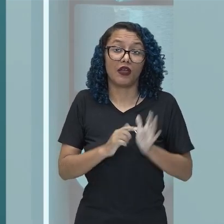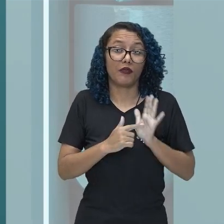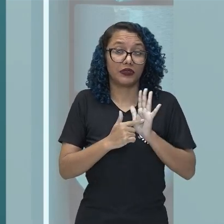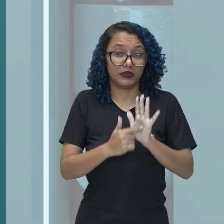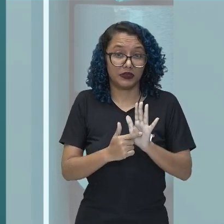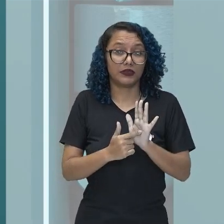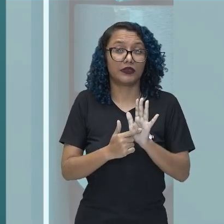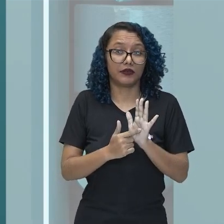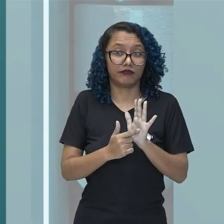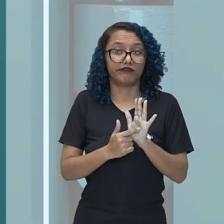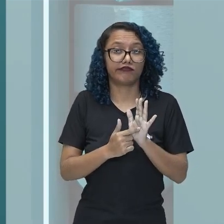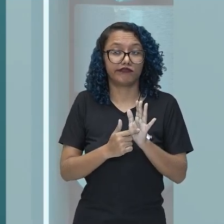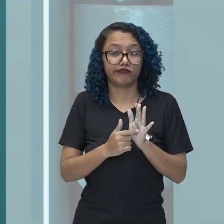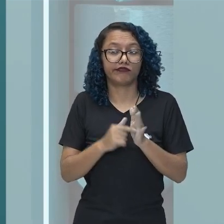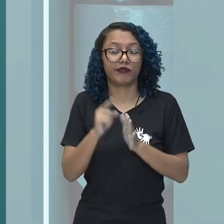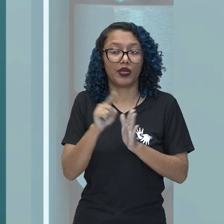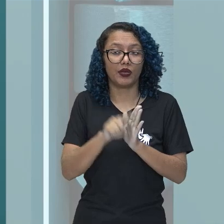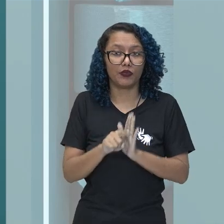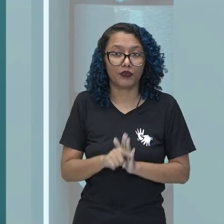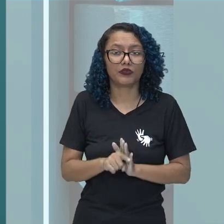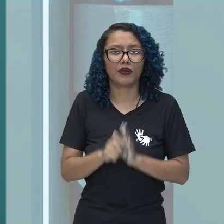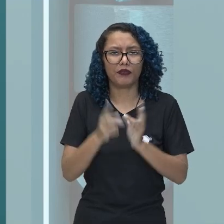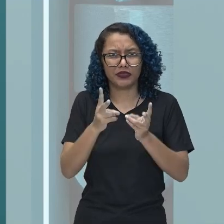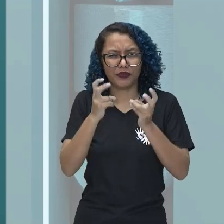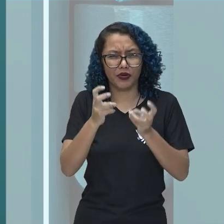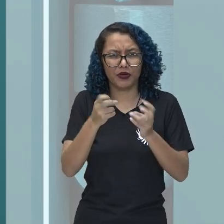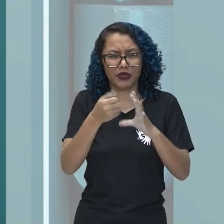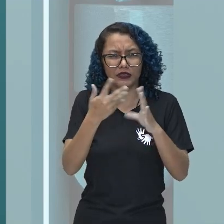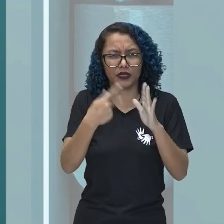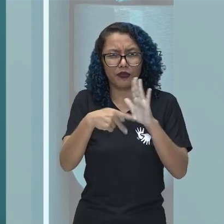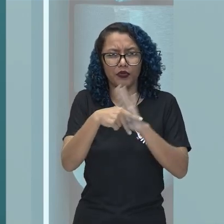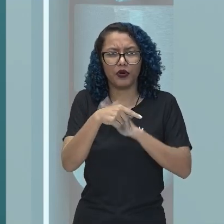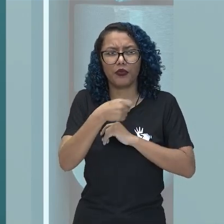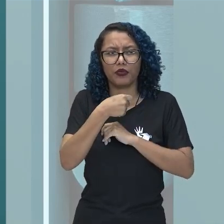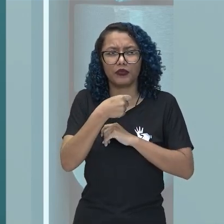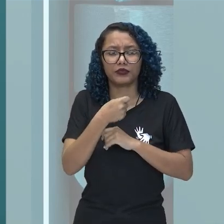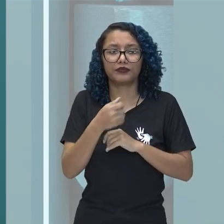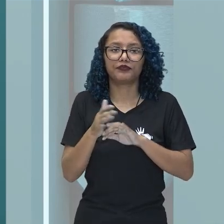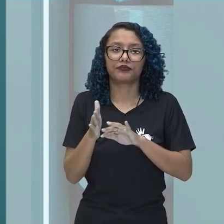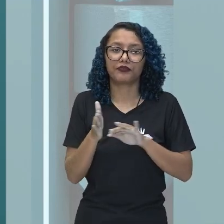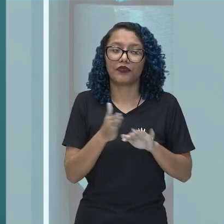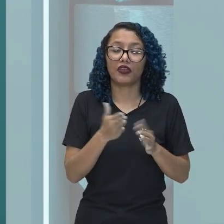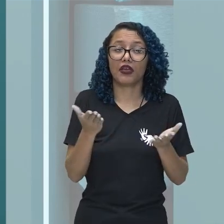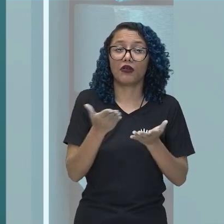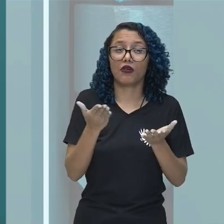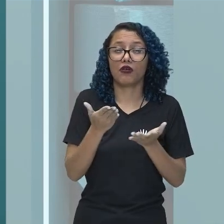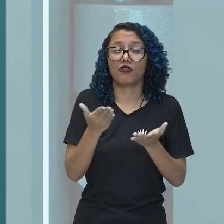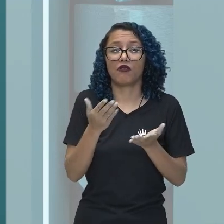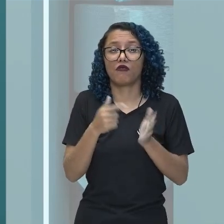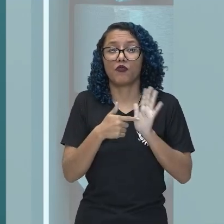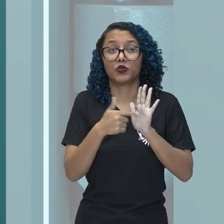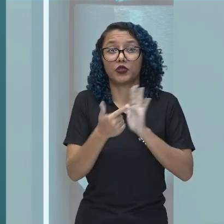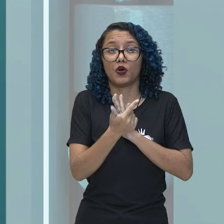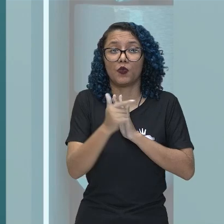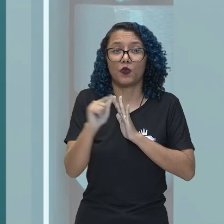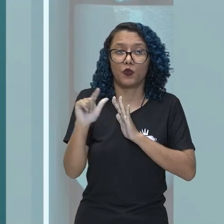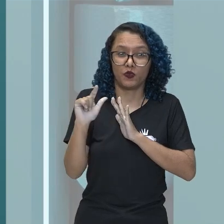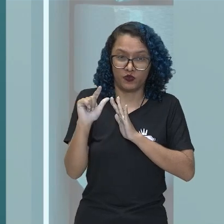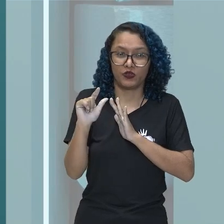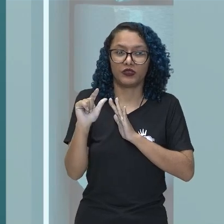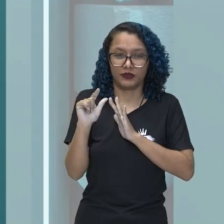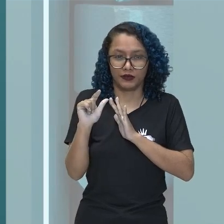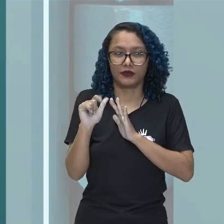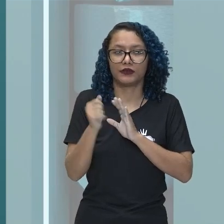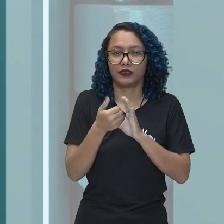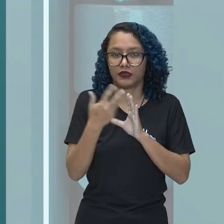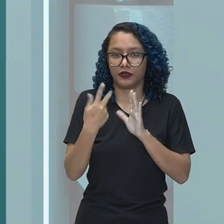reportagem ele vai trazer essas características. Agora, nós vamos trazer aqui outras características da reportagem. Vamos